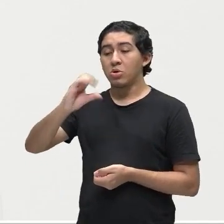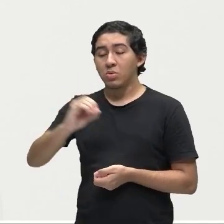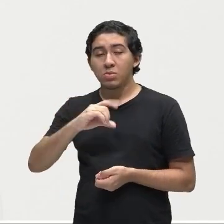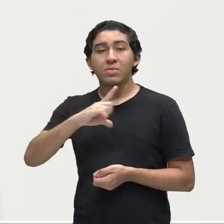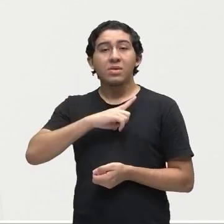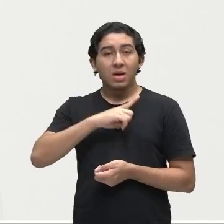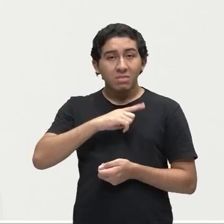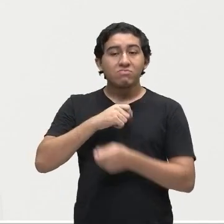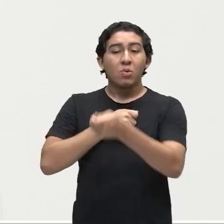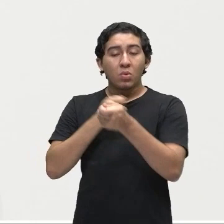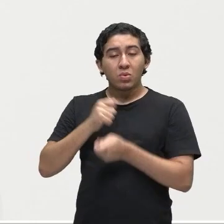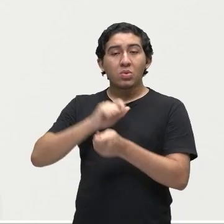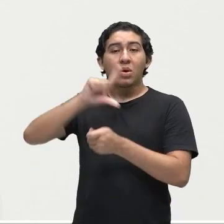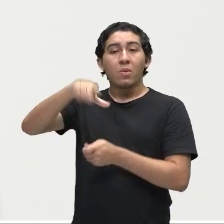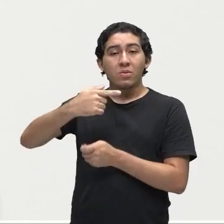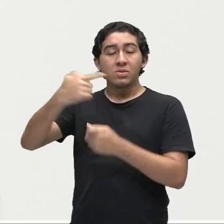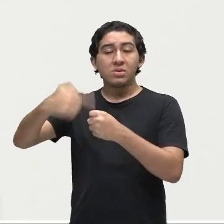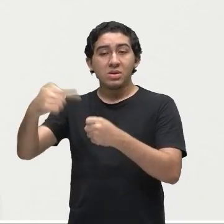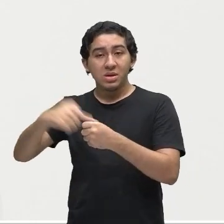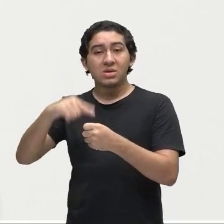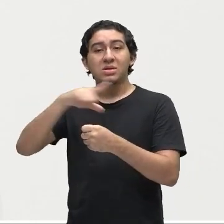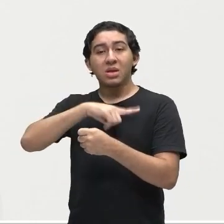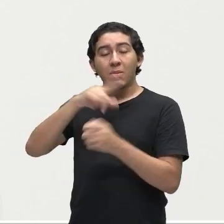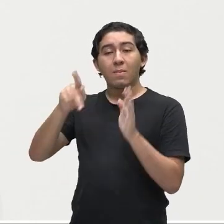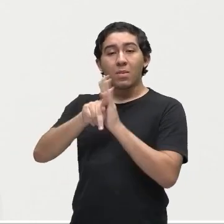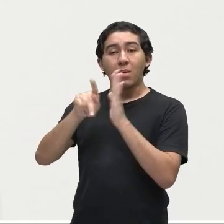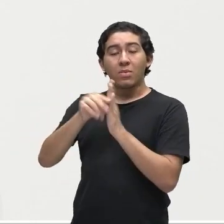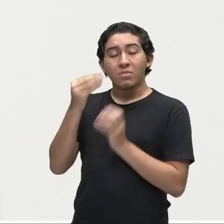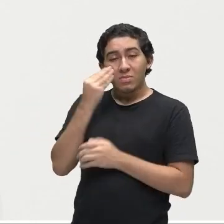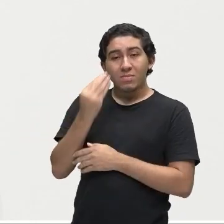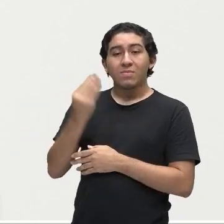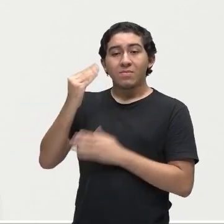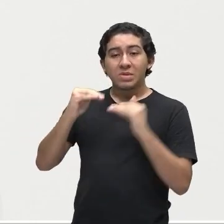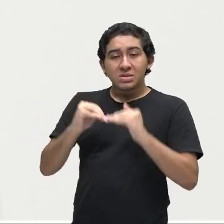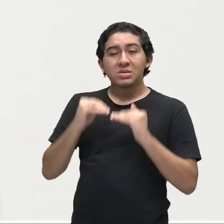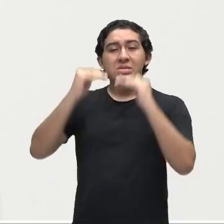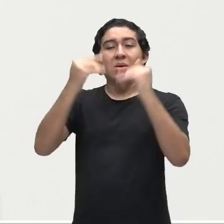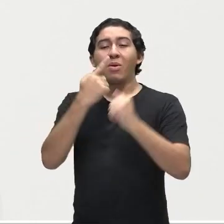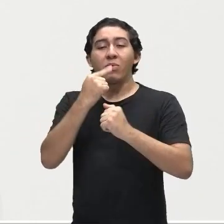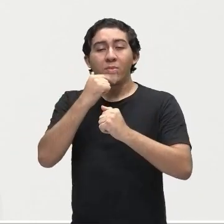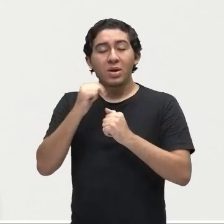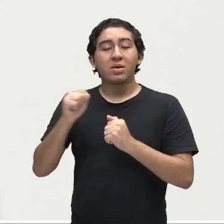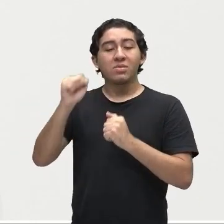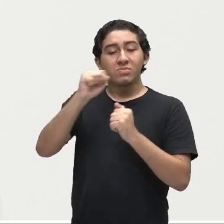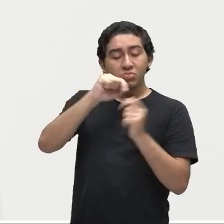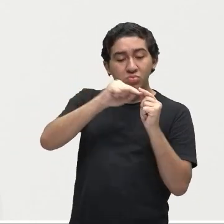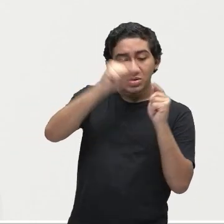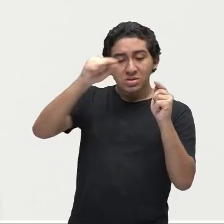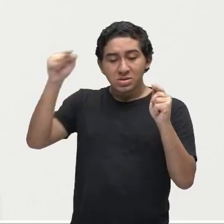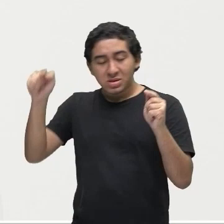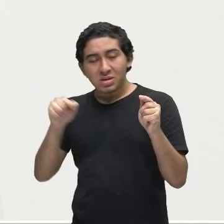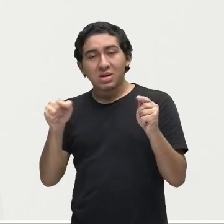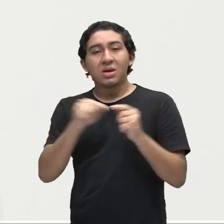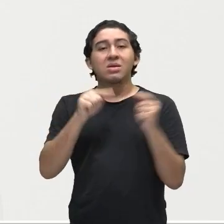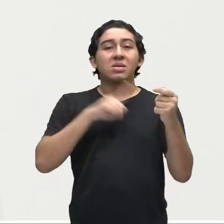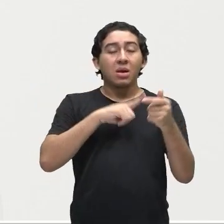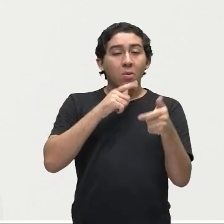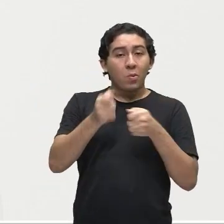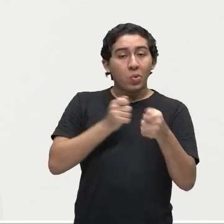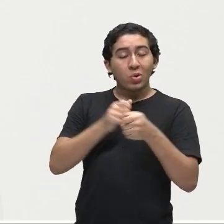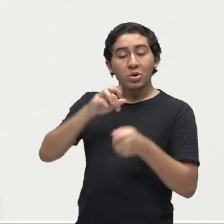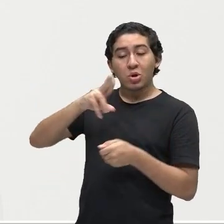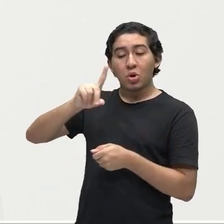vão negociar todos os produtos que vêm aqui dessa região. Não existia ainda navegação para